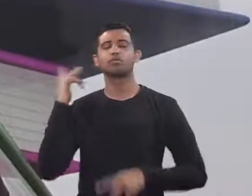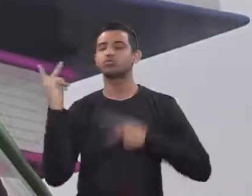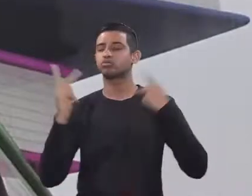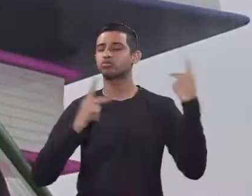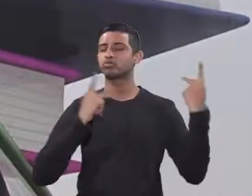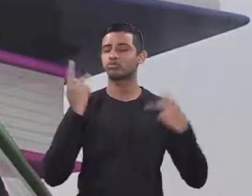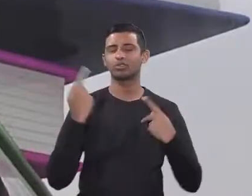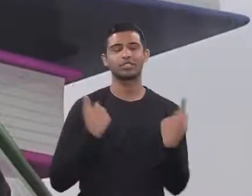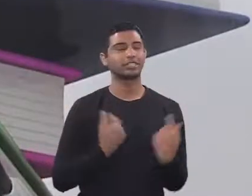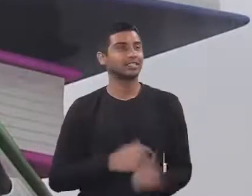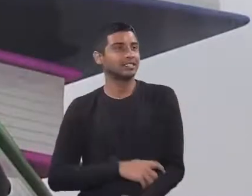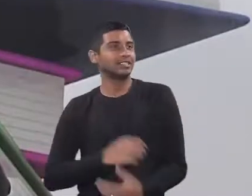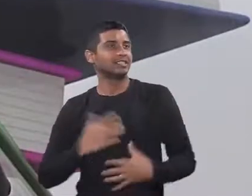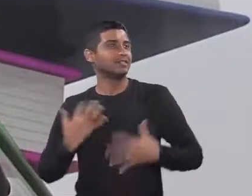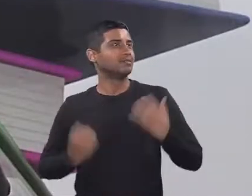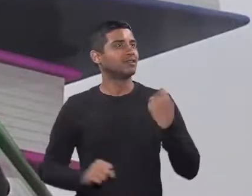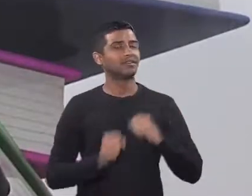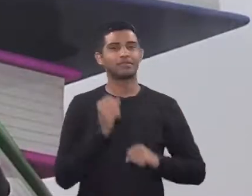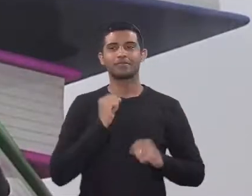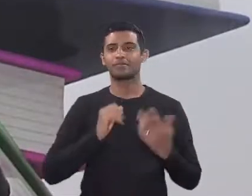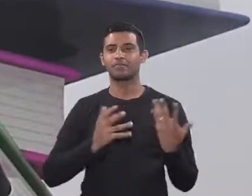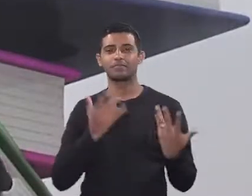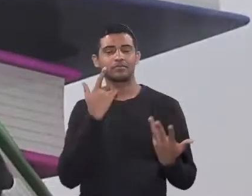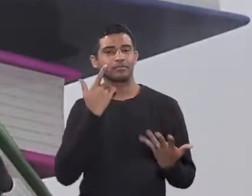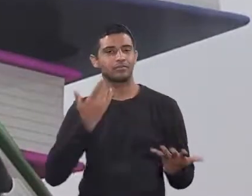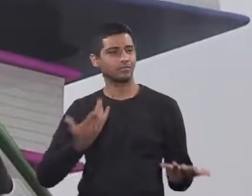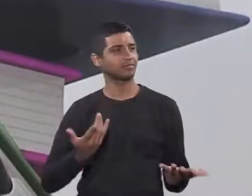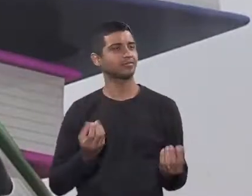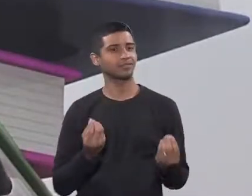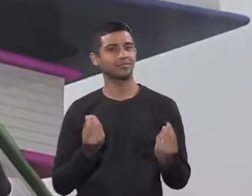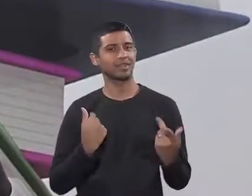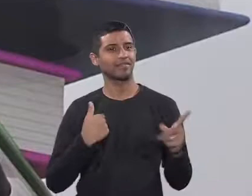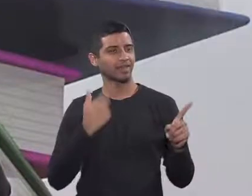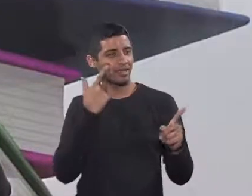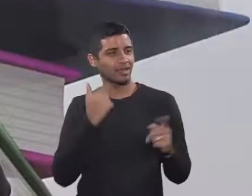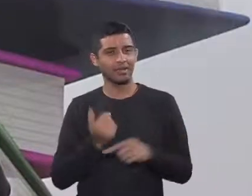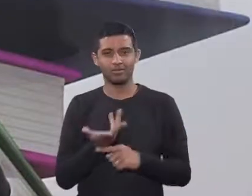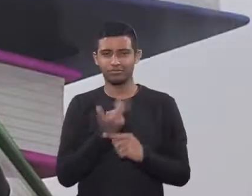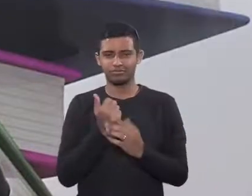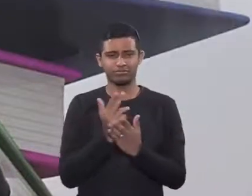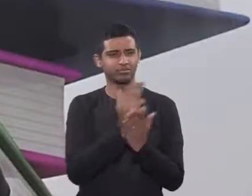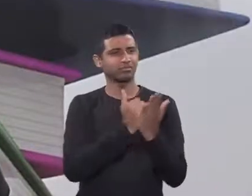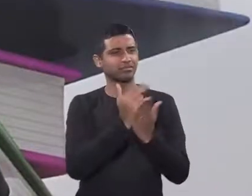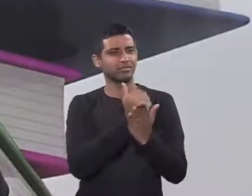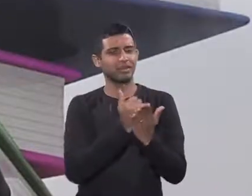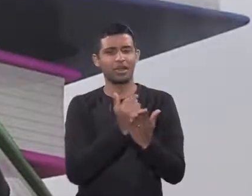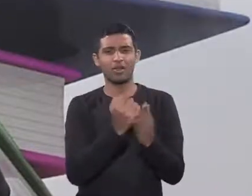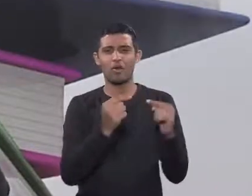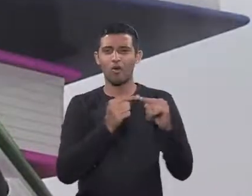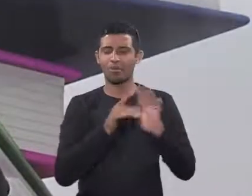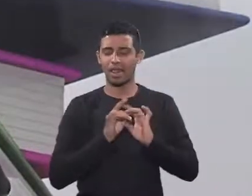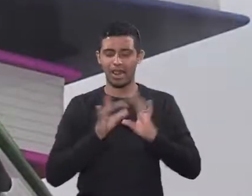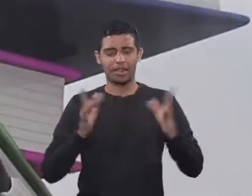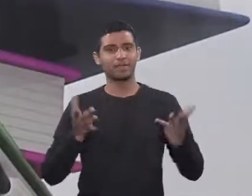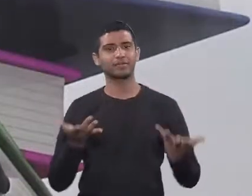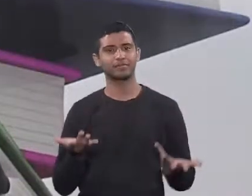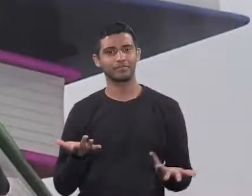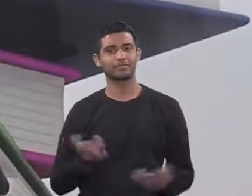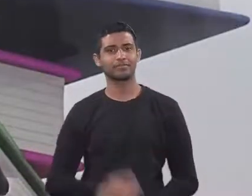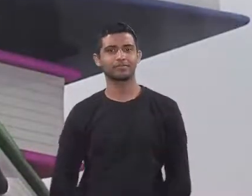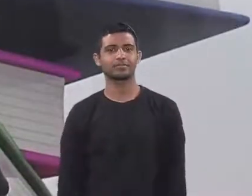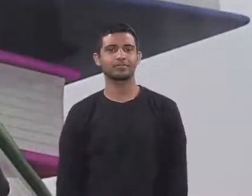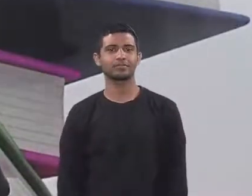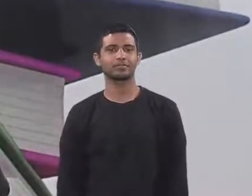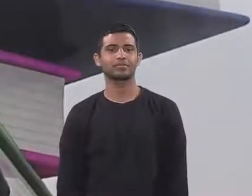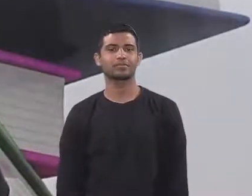conseguia sentir a adrenalina. Então, eu acredito que a arte é uma forma de liberdade, sabe? Então,